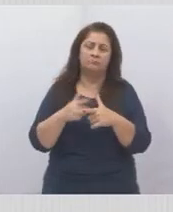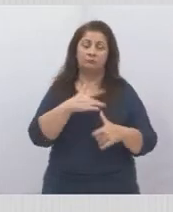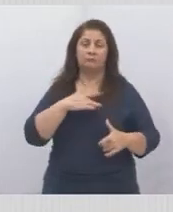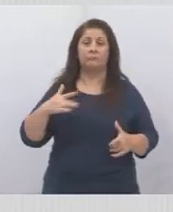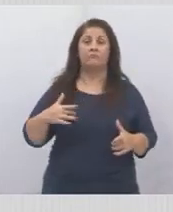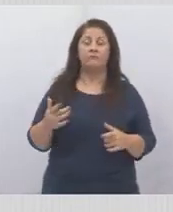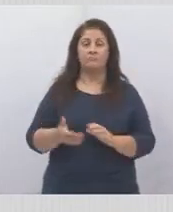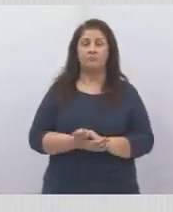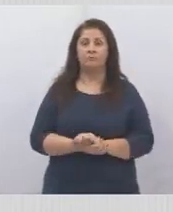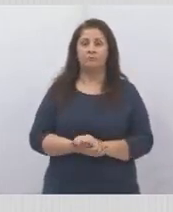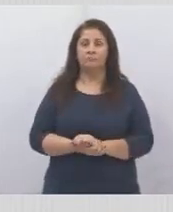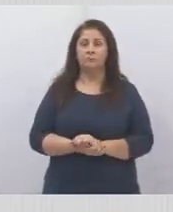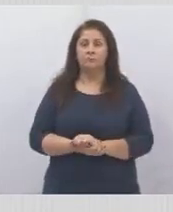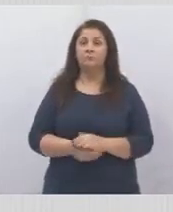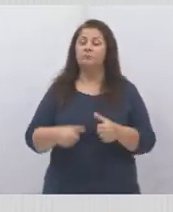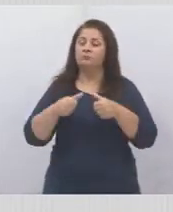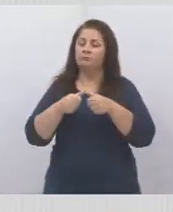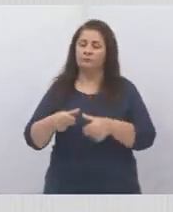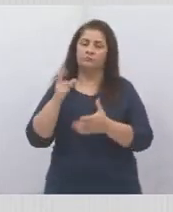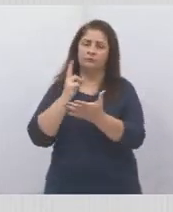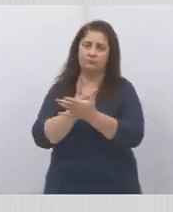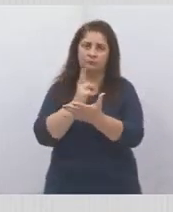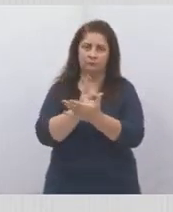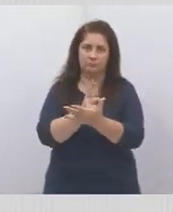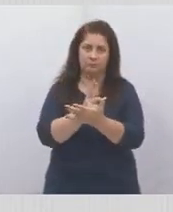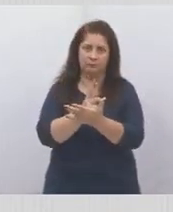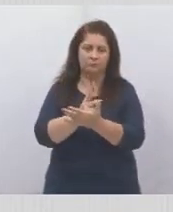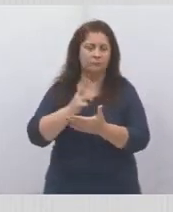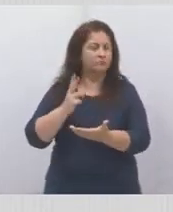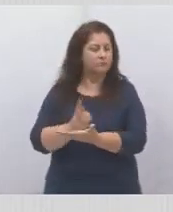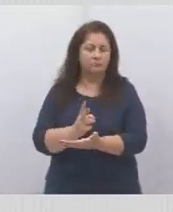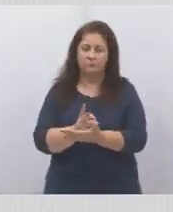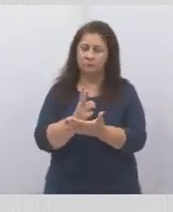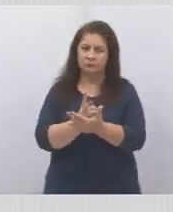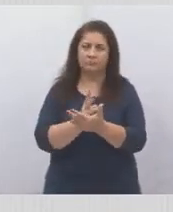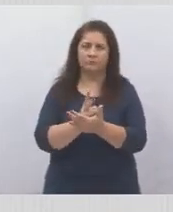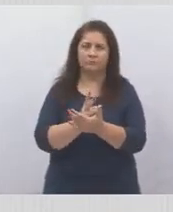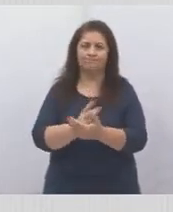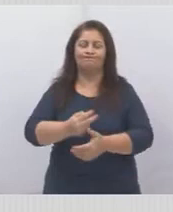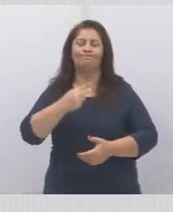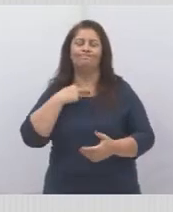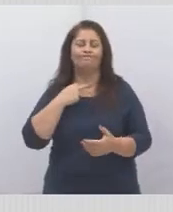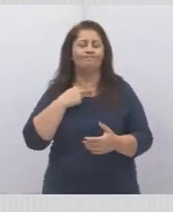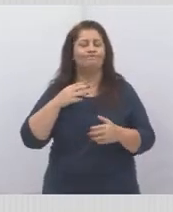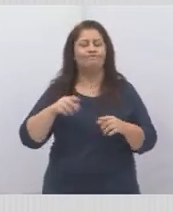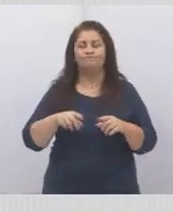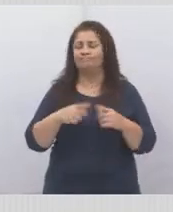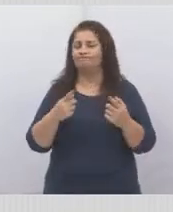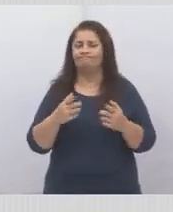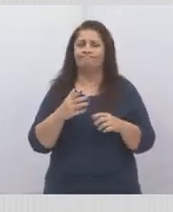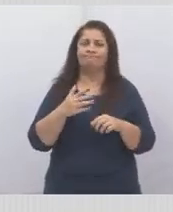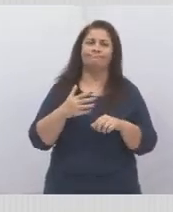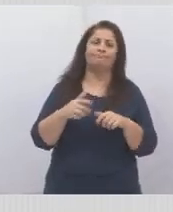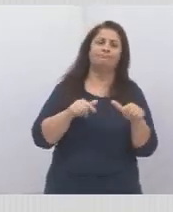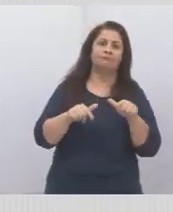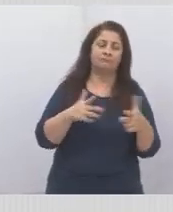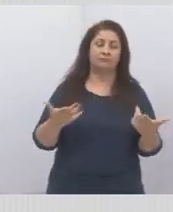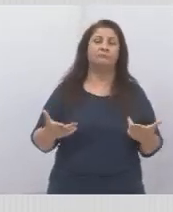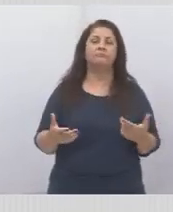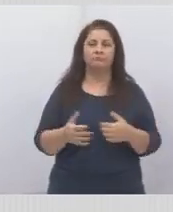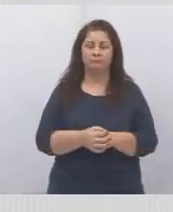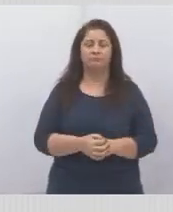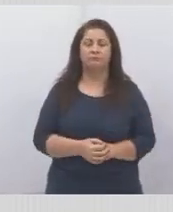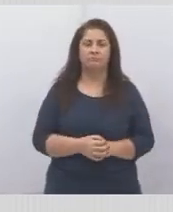tem que permanentemente para o resto da vida e impossibilitar que ele Trabalhador de exercer